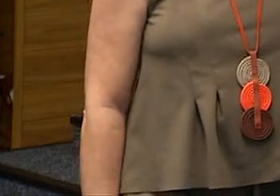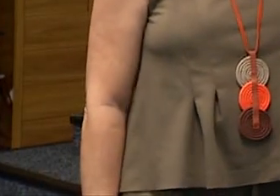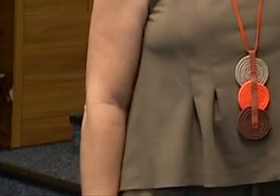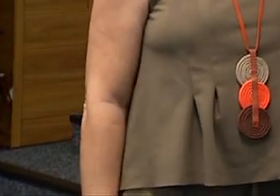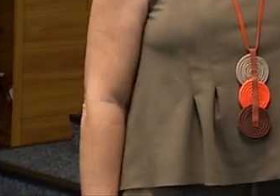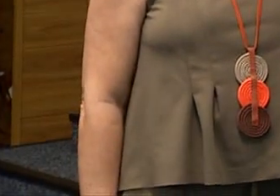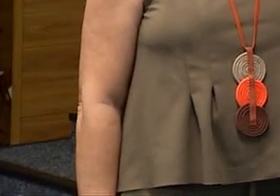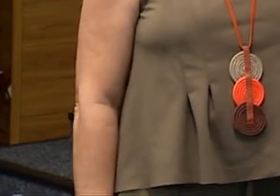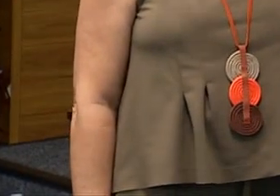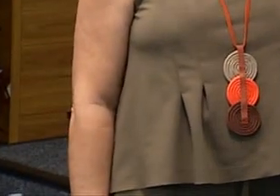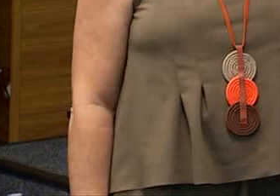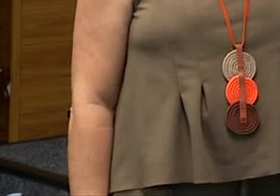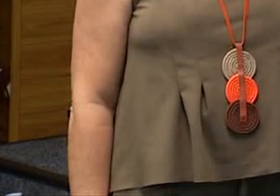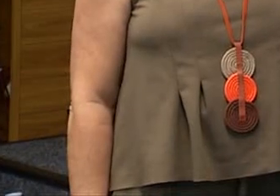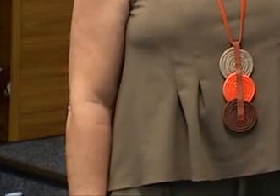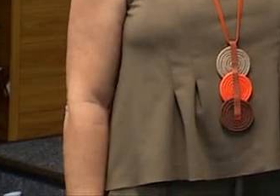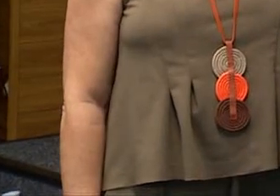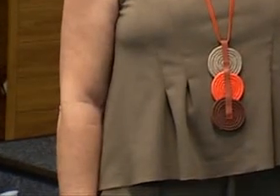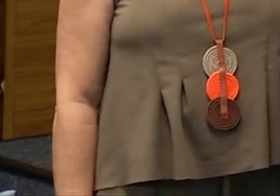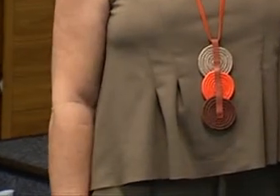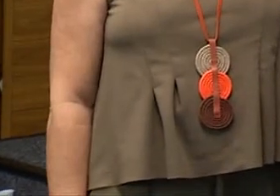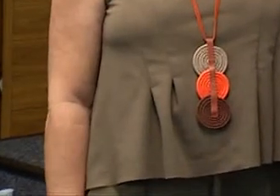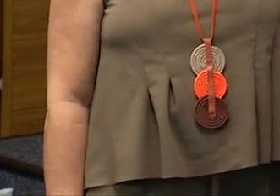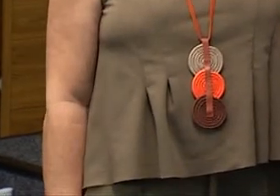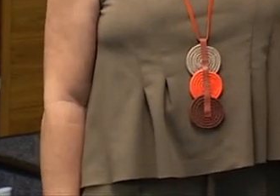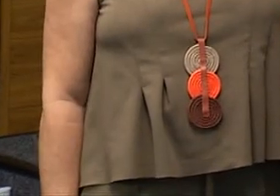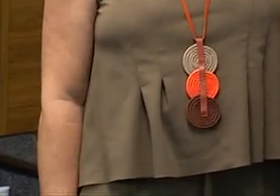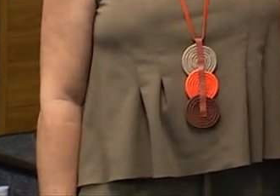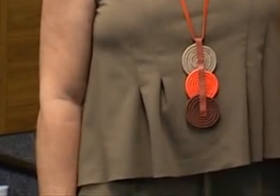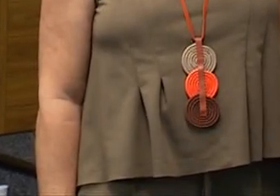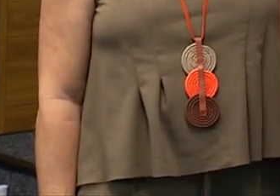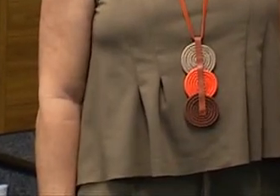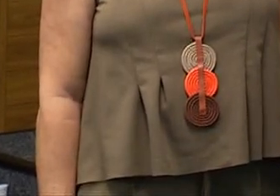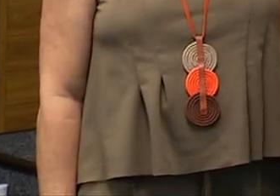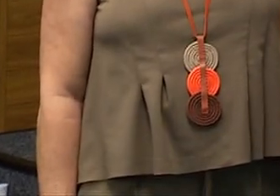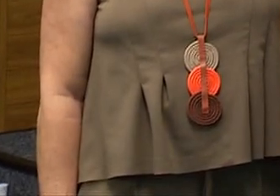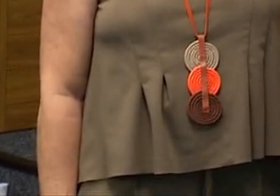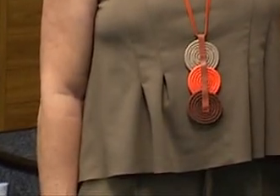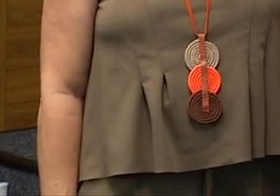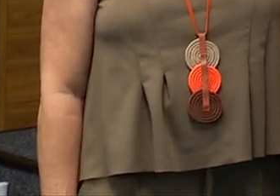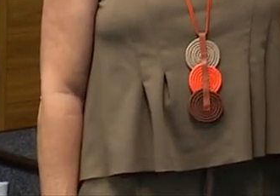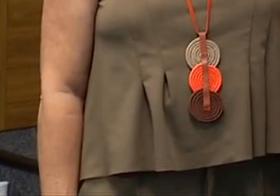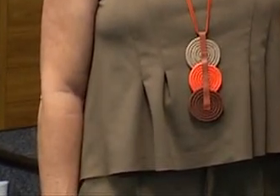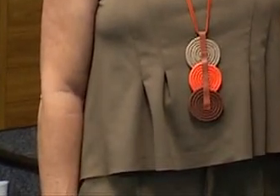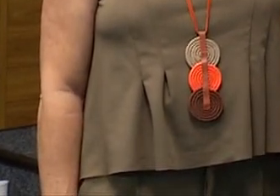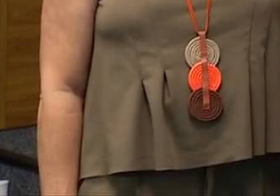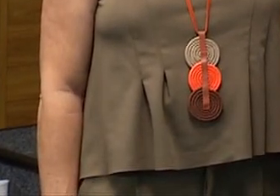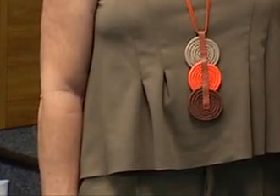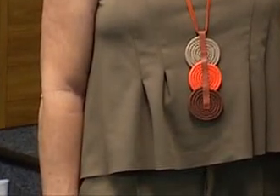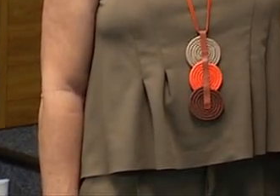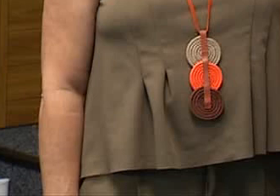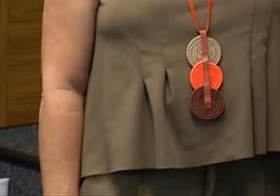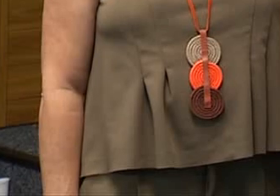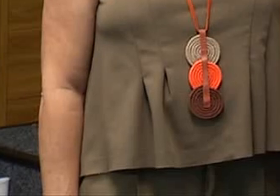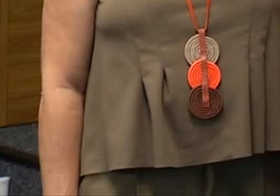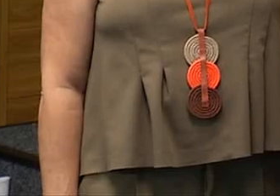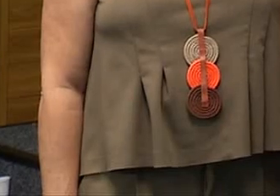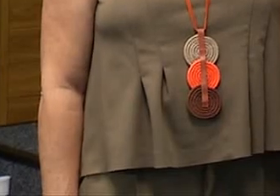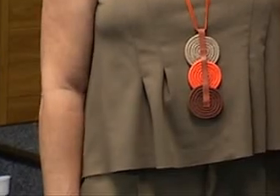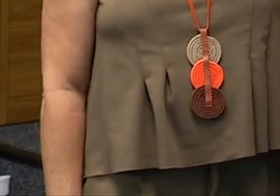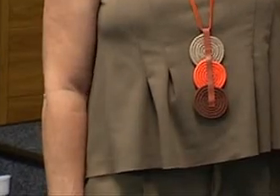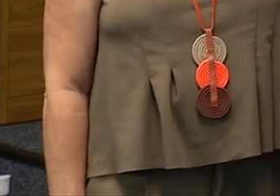os residentes conhecem. Nesse texto enviado pelo homenageado, Paulinho, faltou algumas